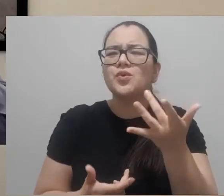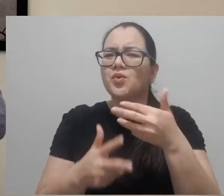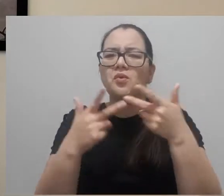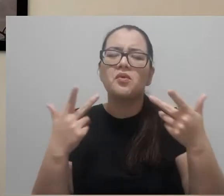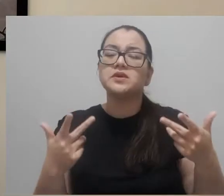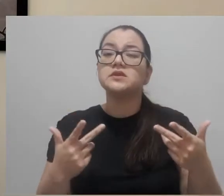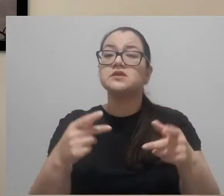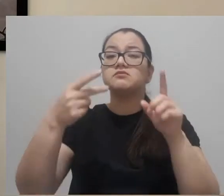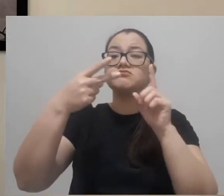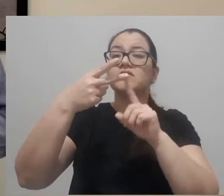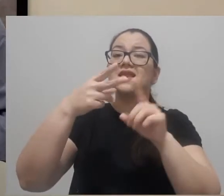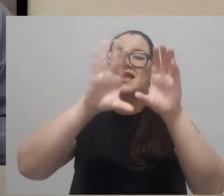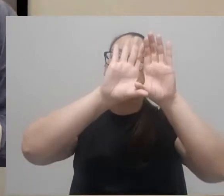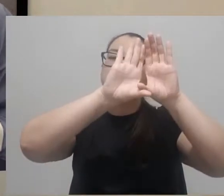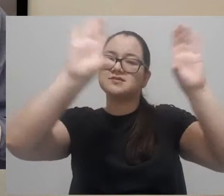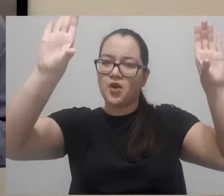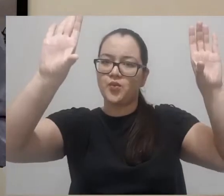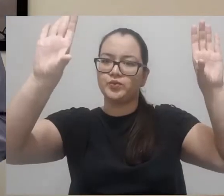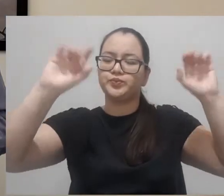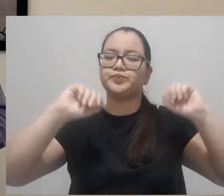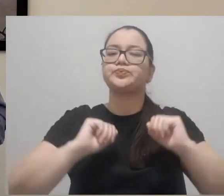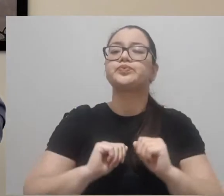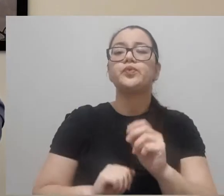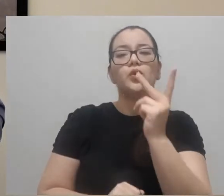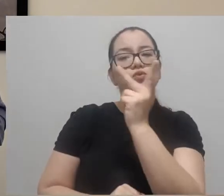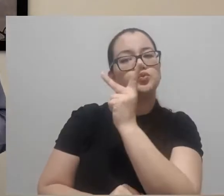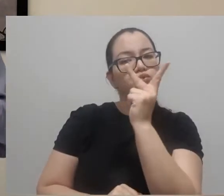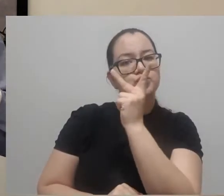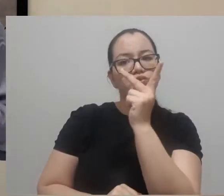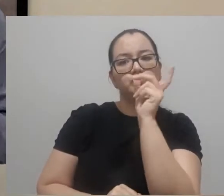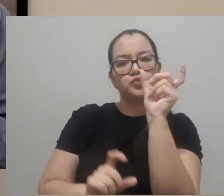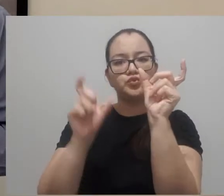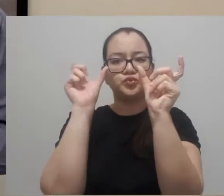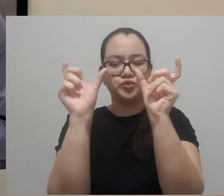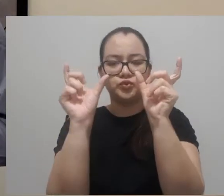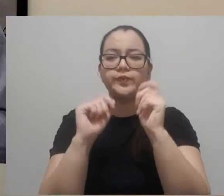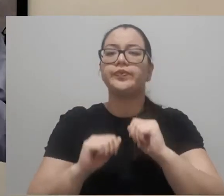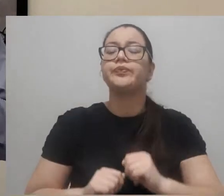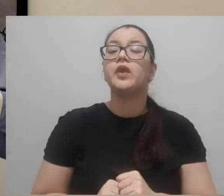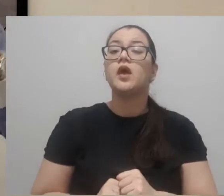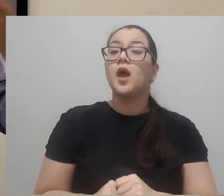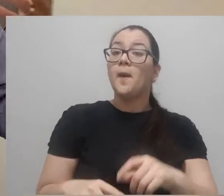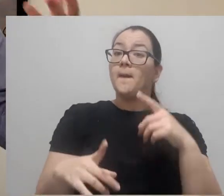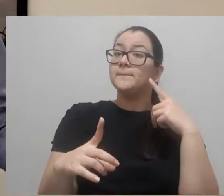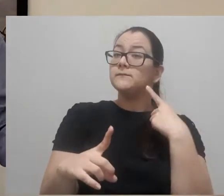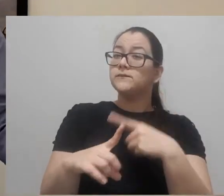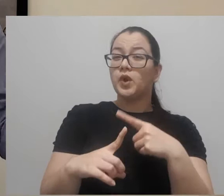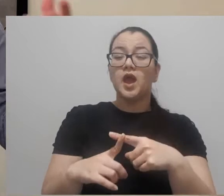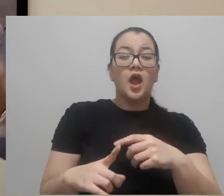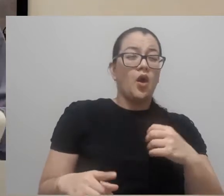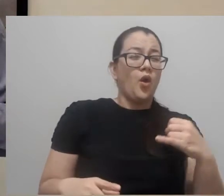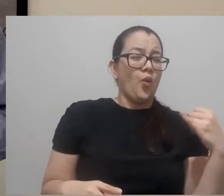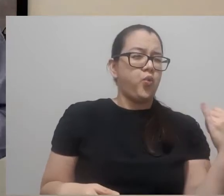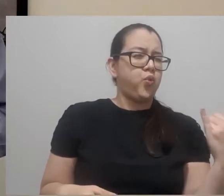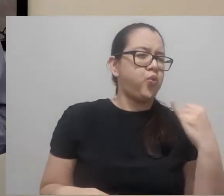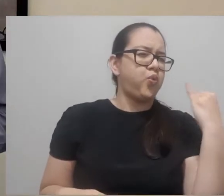queria destacar essas duas palavras, porque elas são extremamente importantes para o